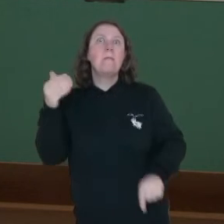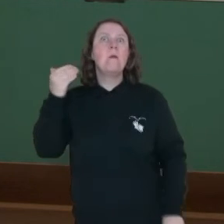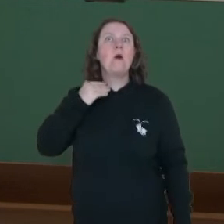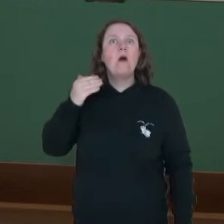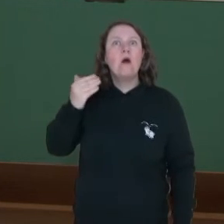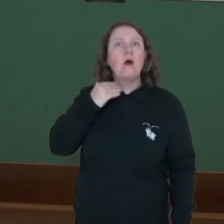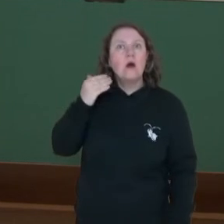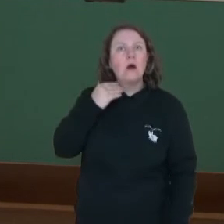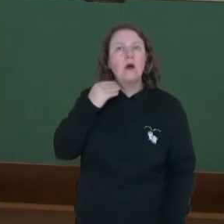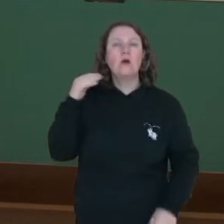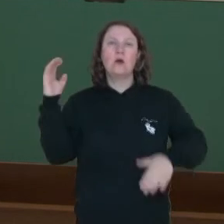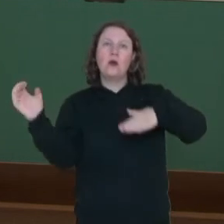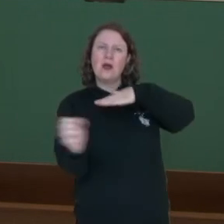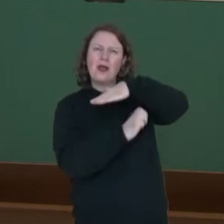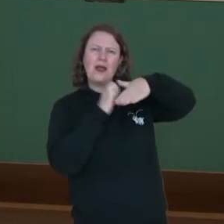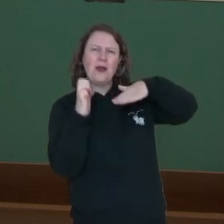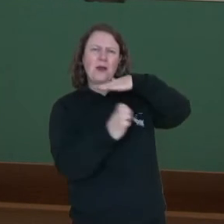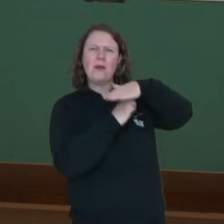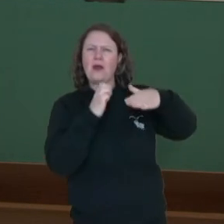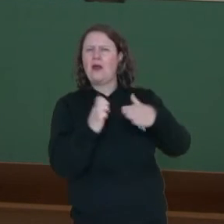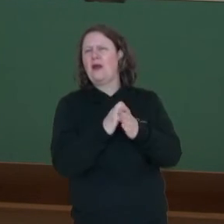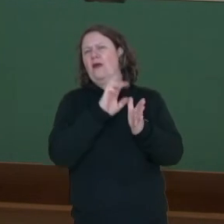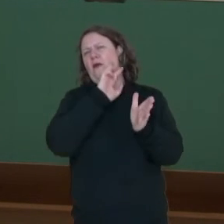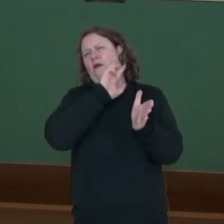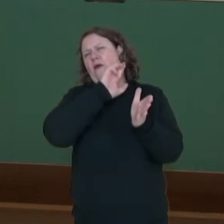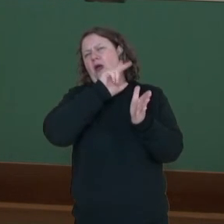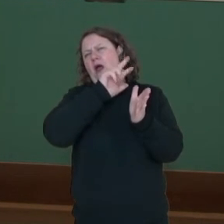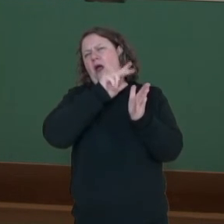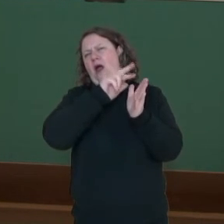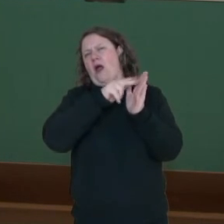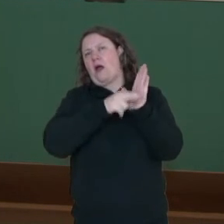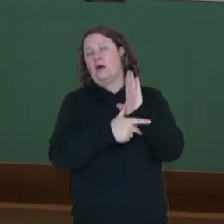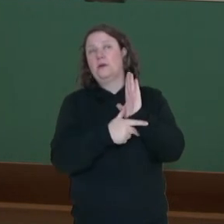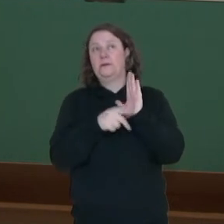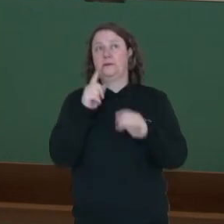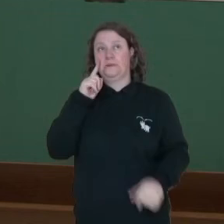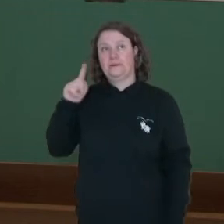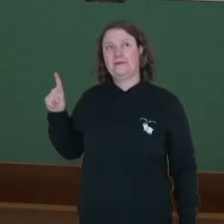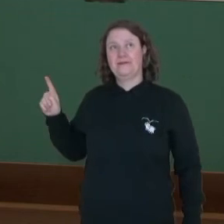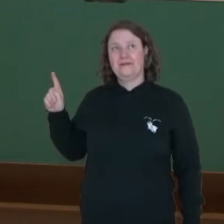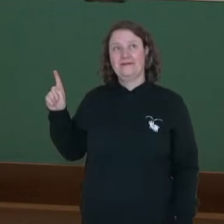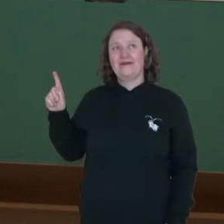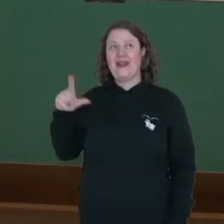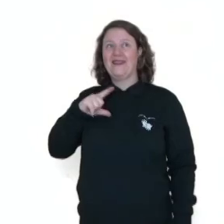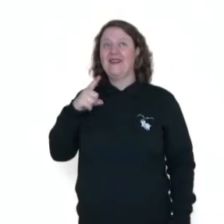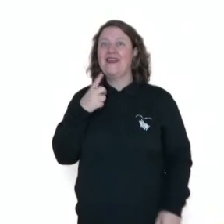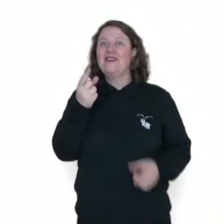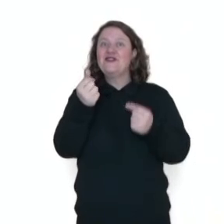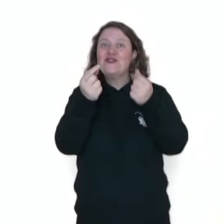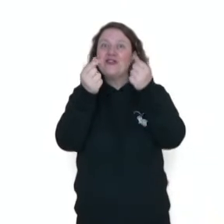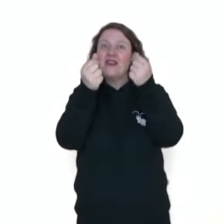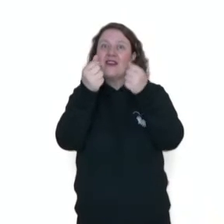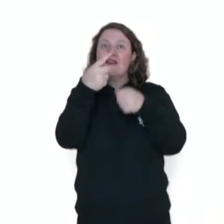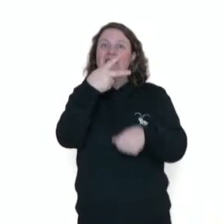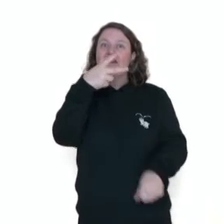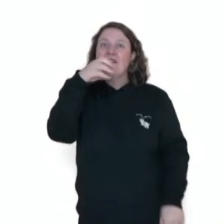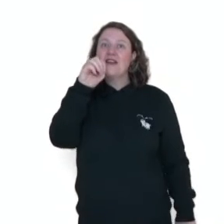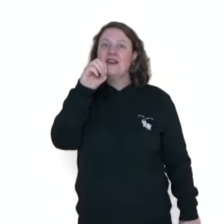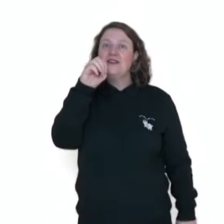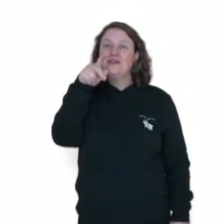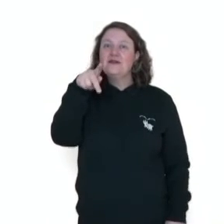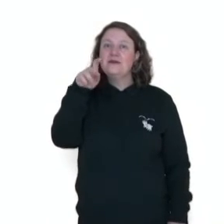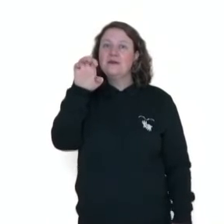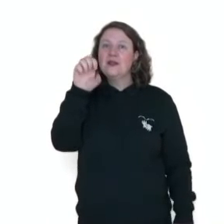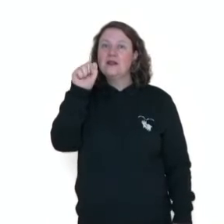de mineração e transportes urbanos, né? E aqui, olha só, né, gente, uma cédula de 20 pesos, expedida